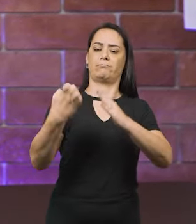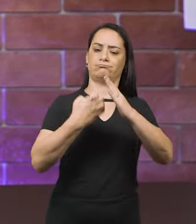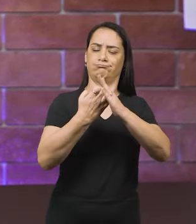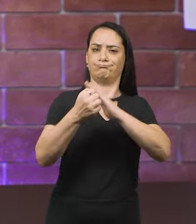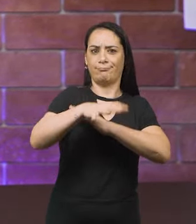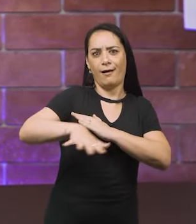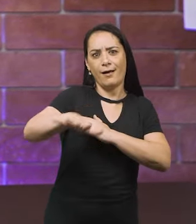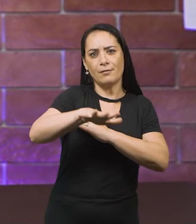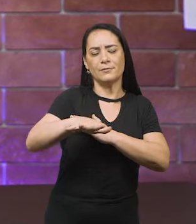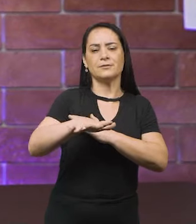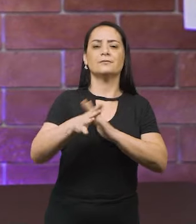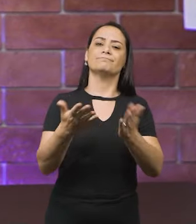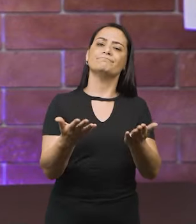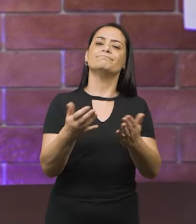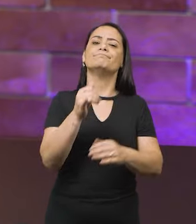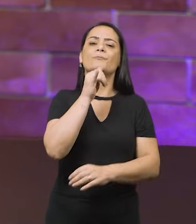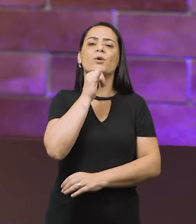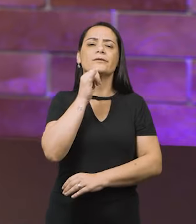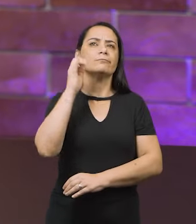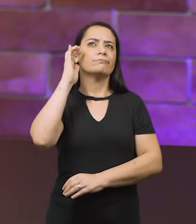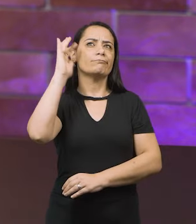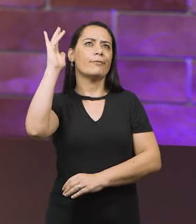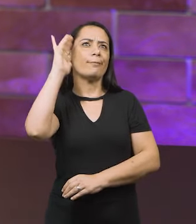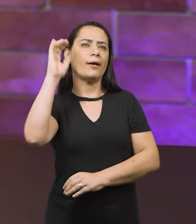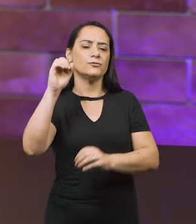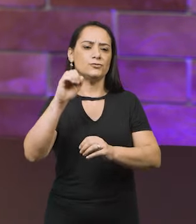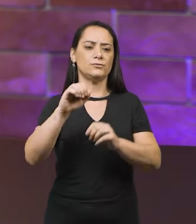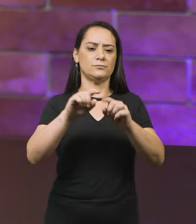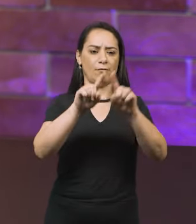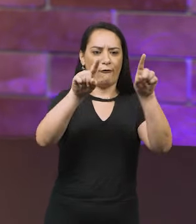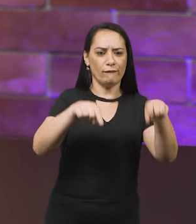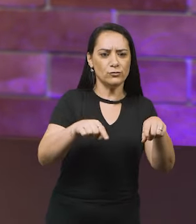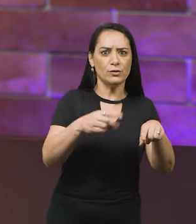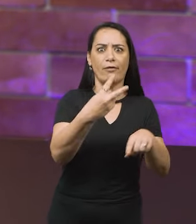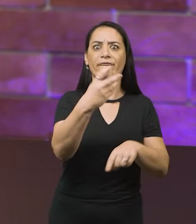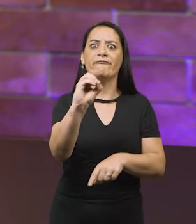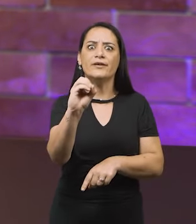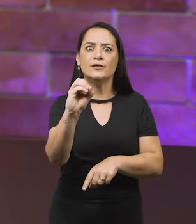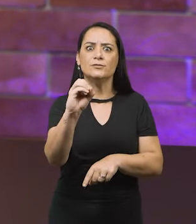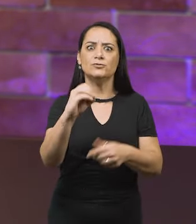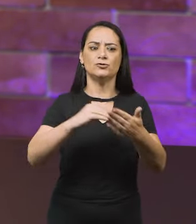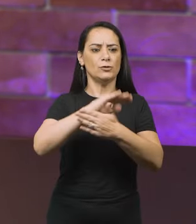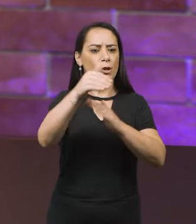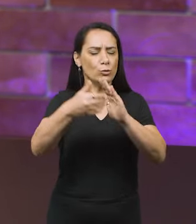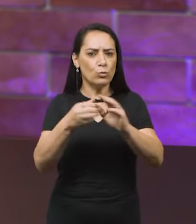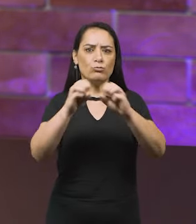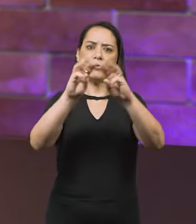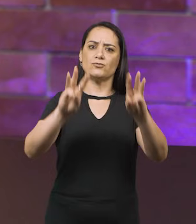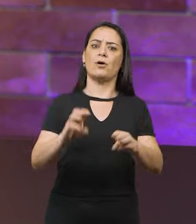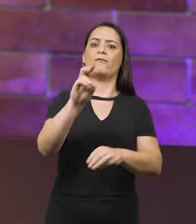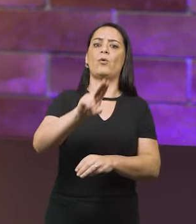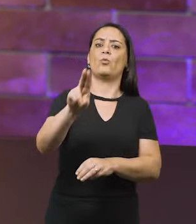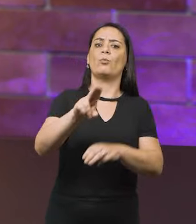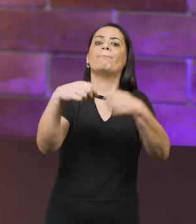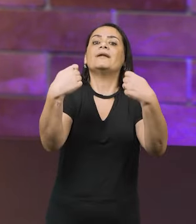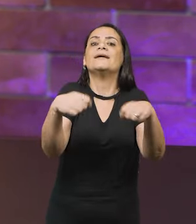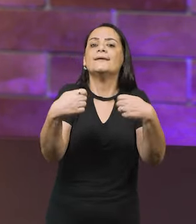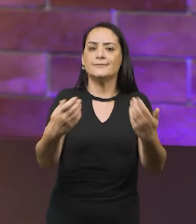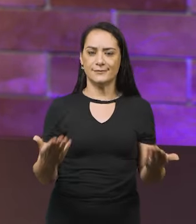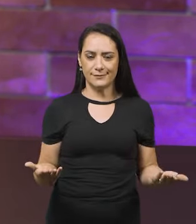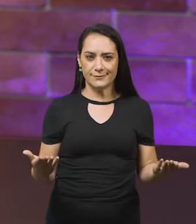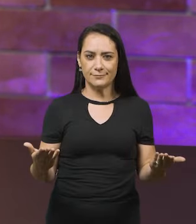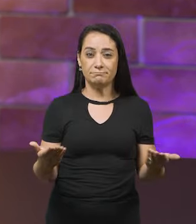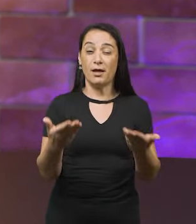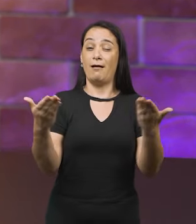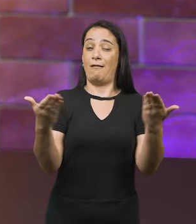da Adobe no mundo corporativo. Imagina uma agência com 20 colaboradores, em que todos eles precisam usar os softwares